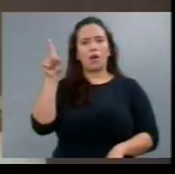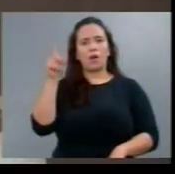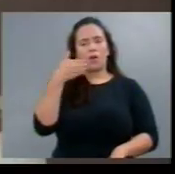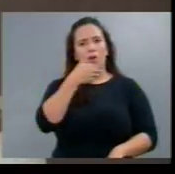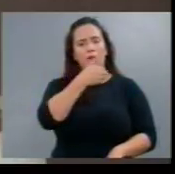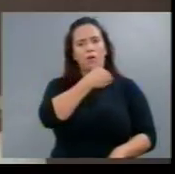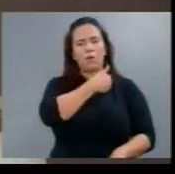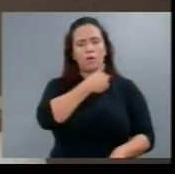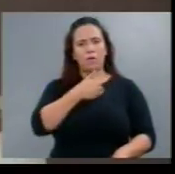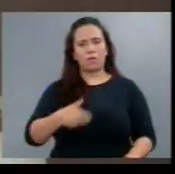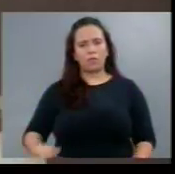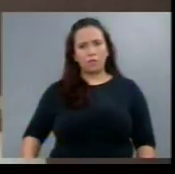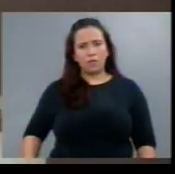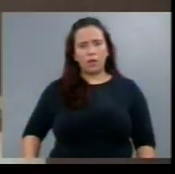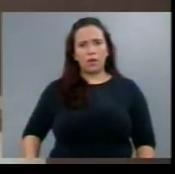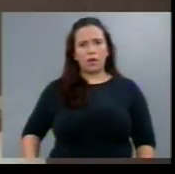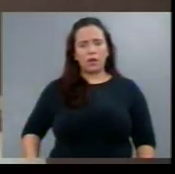rebeldia,